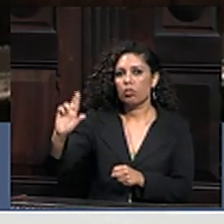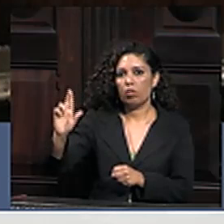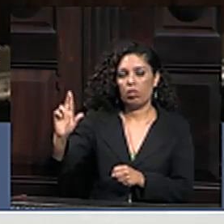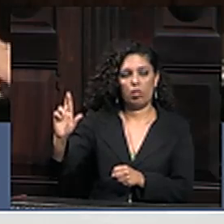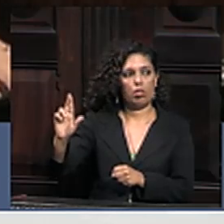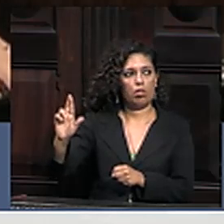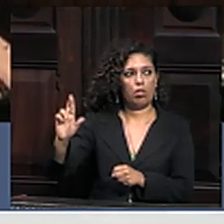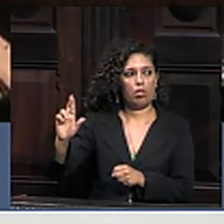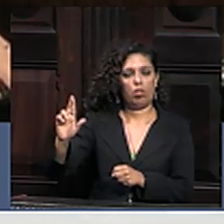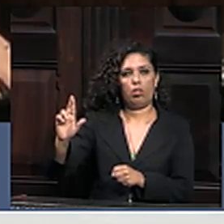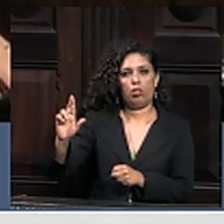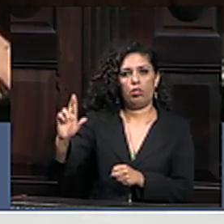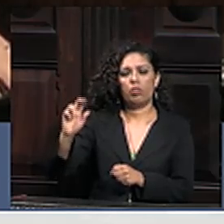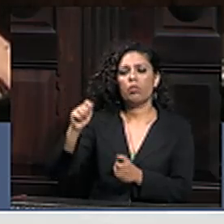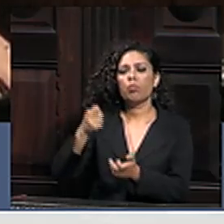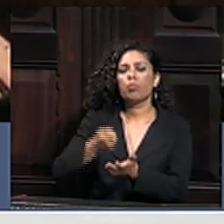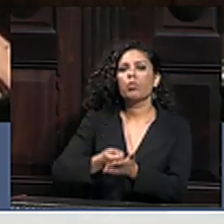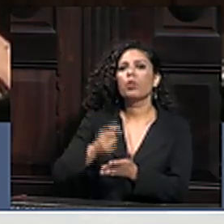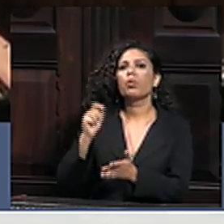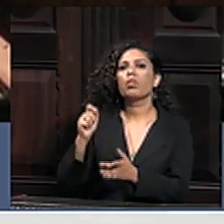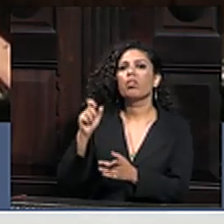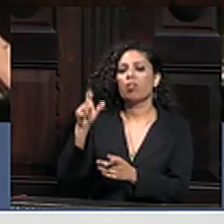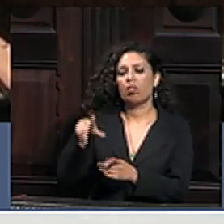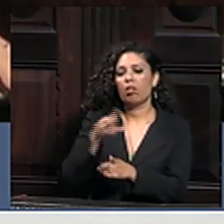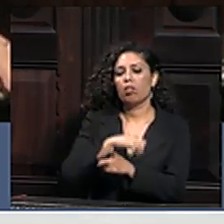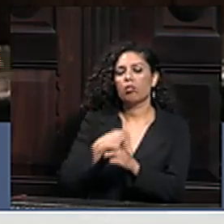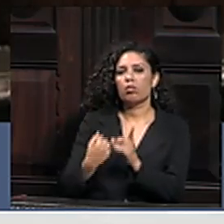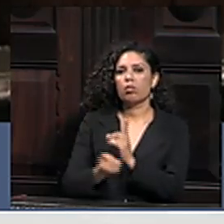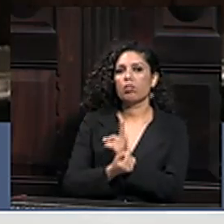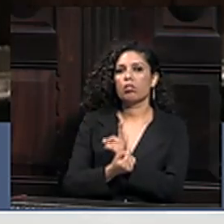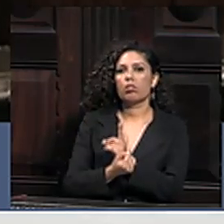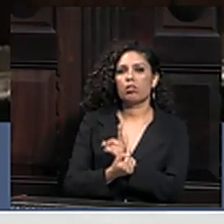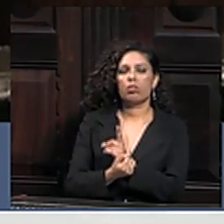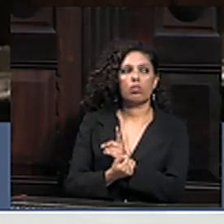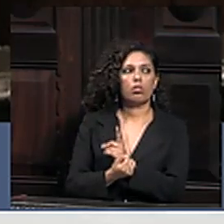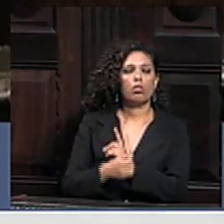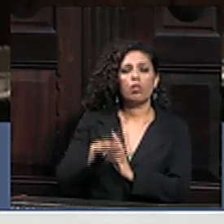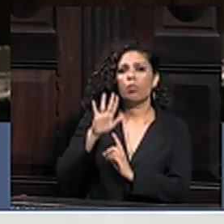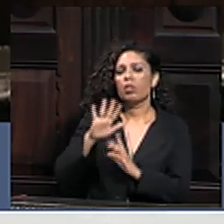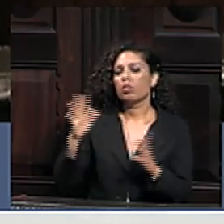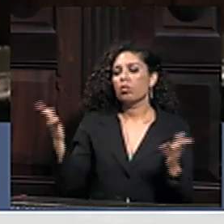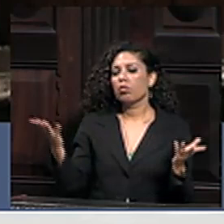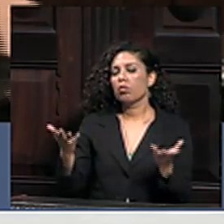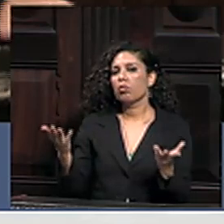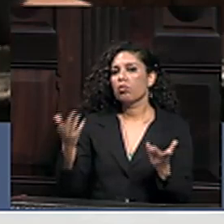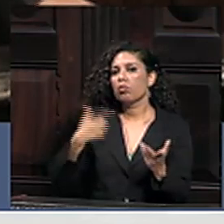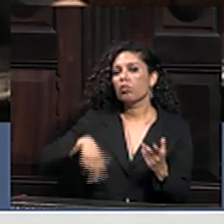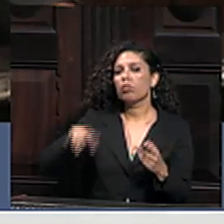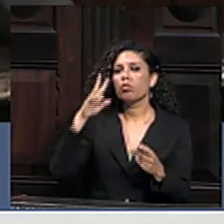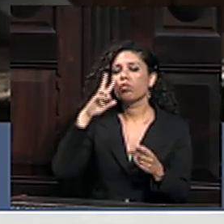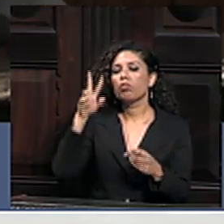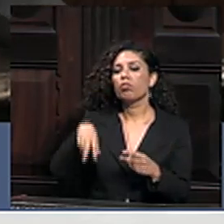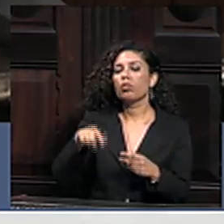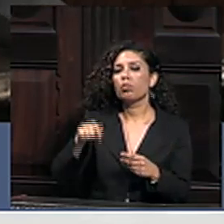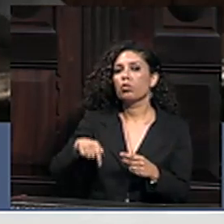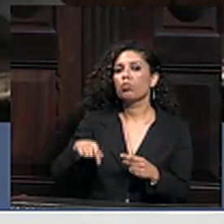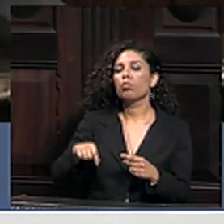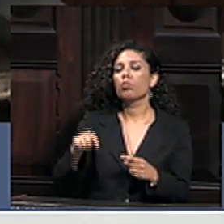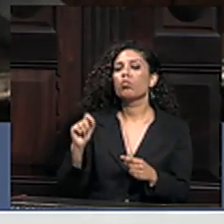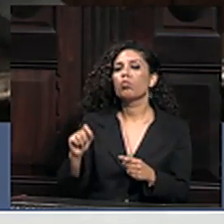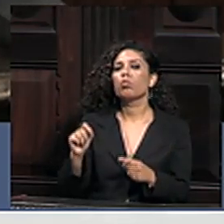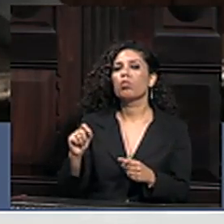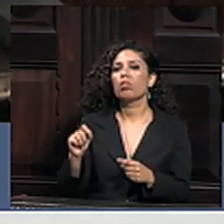foram aplicados nessa rodovia. Mas o que a gente assiste há muitos anos no Brasil e no estado do Rio de